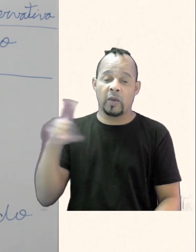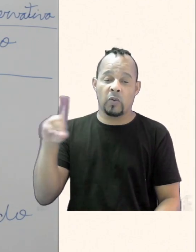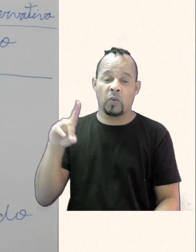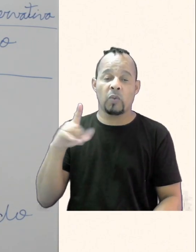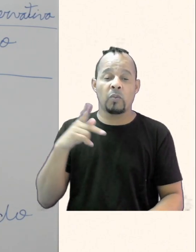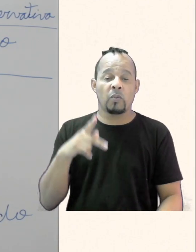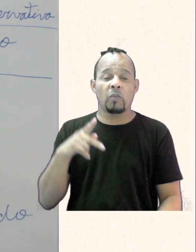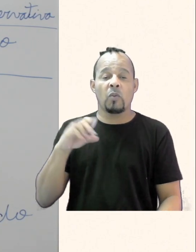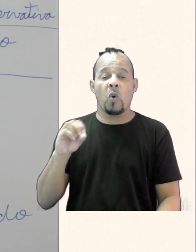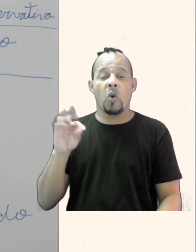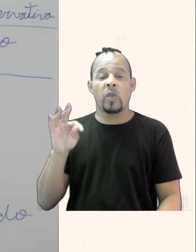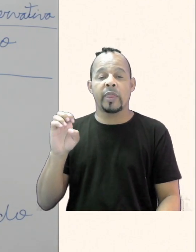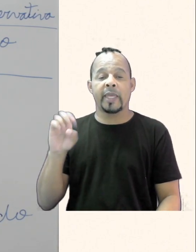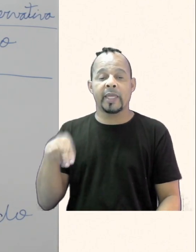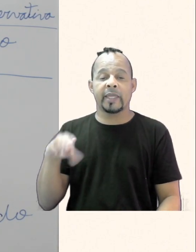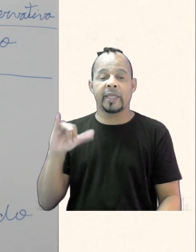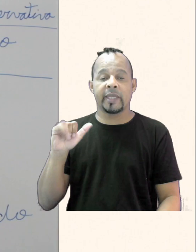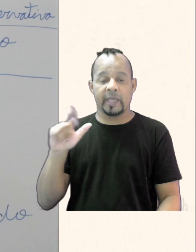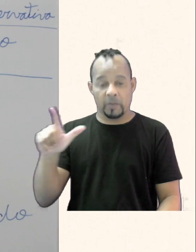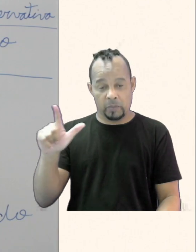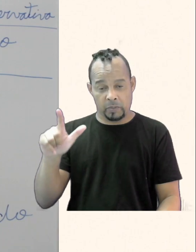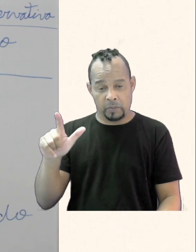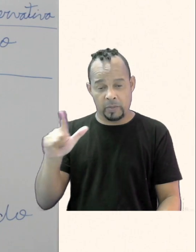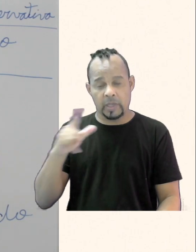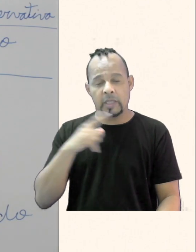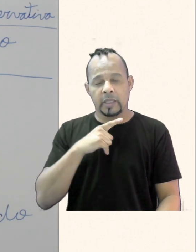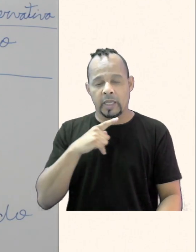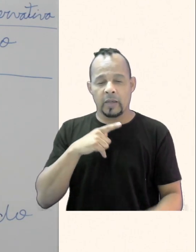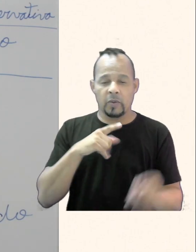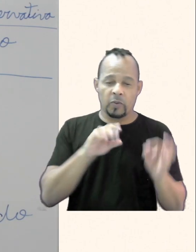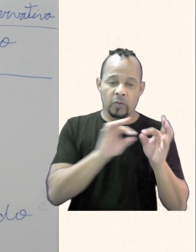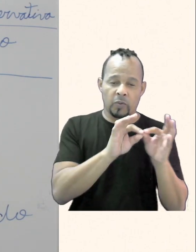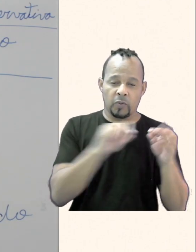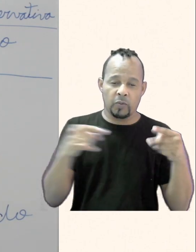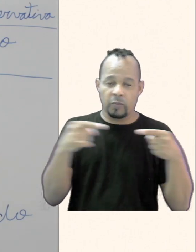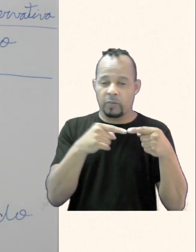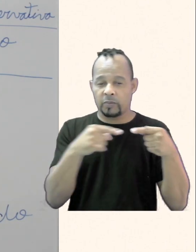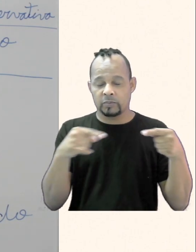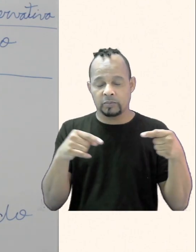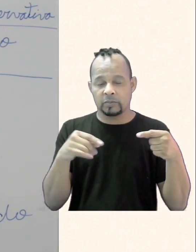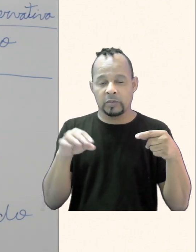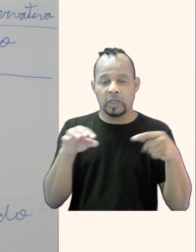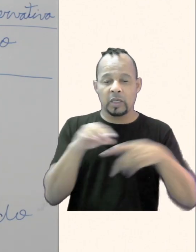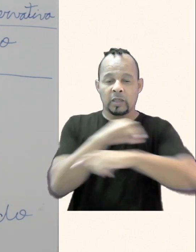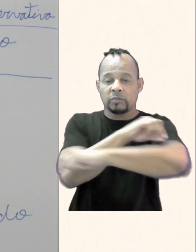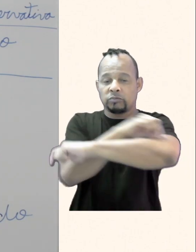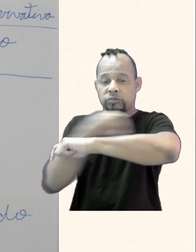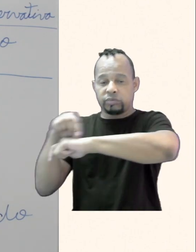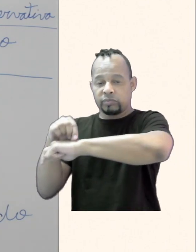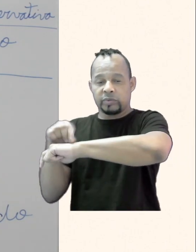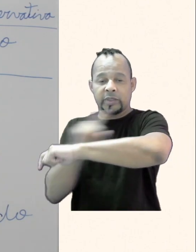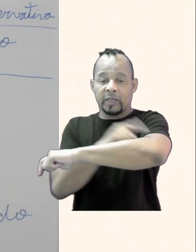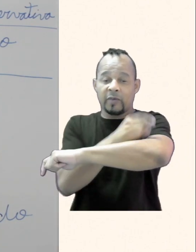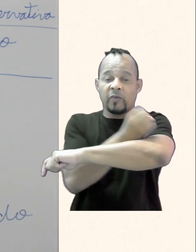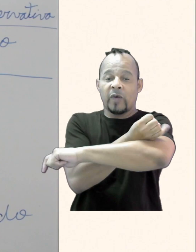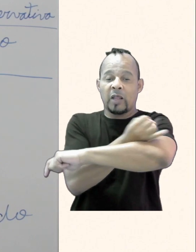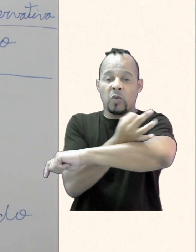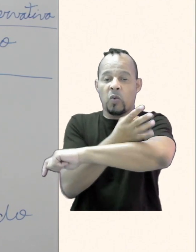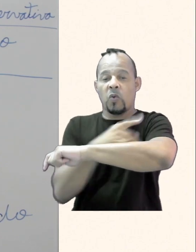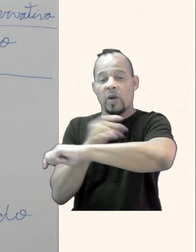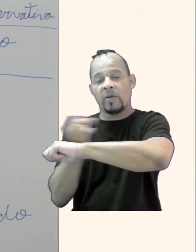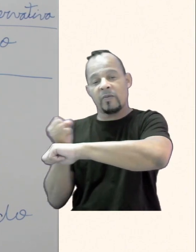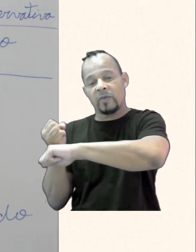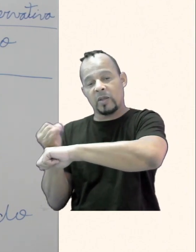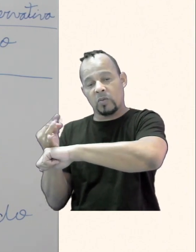cada ponto, mas que eu posso definir um valor de ponto zero,